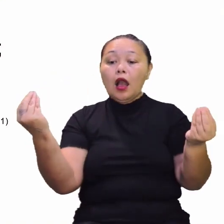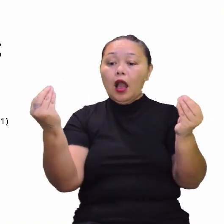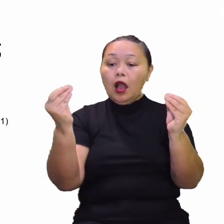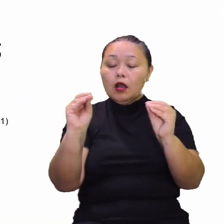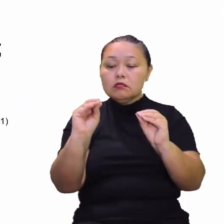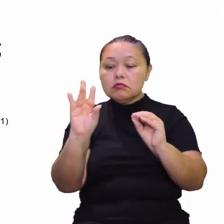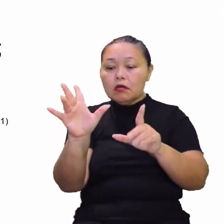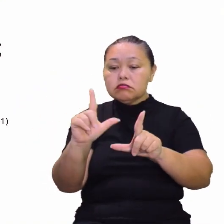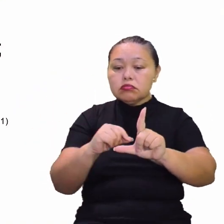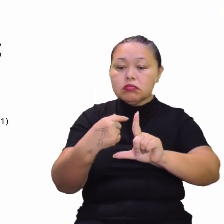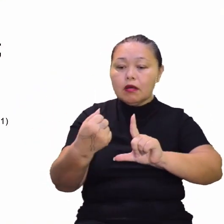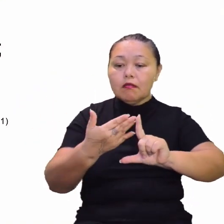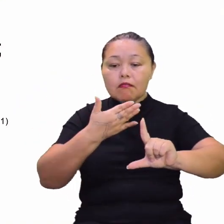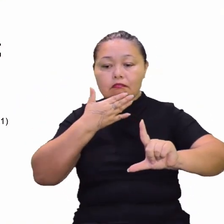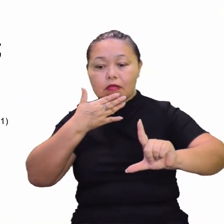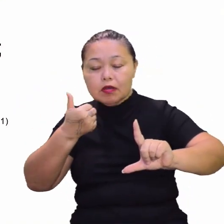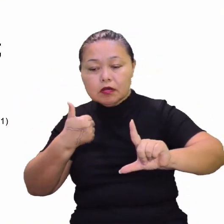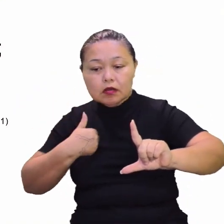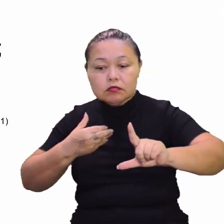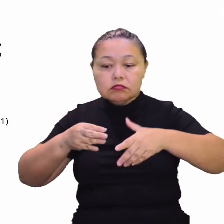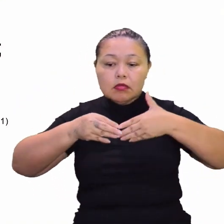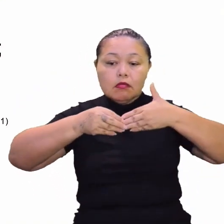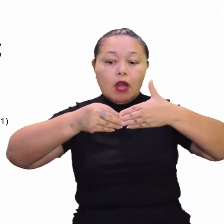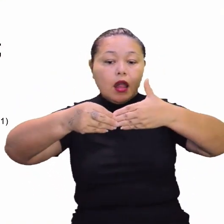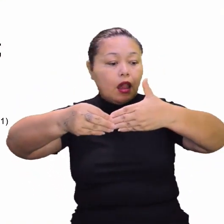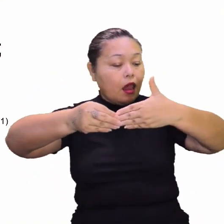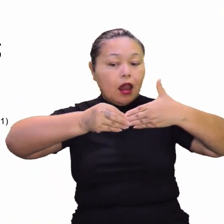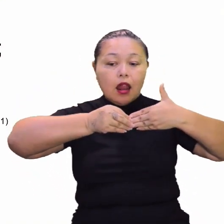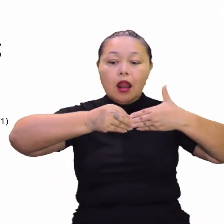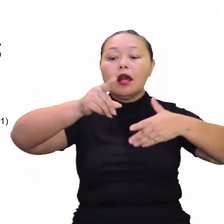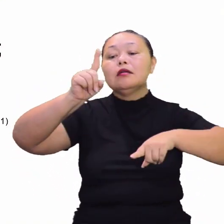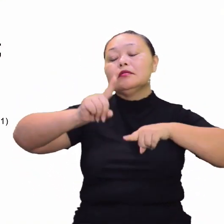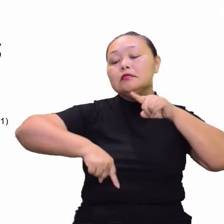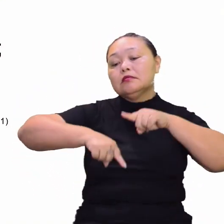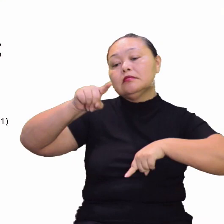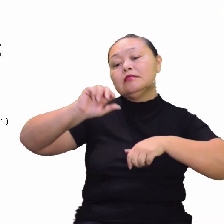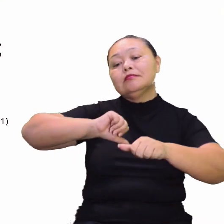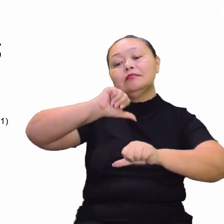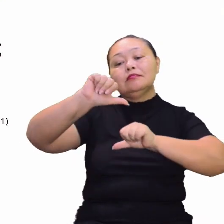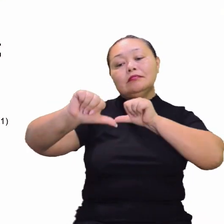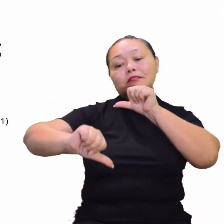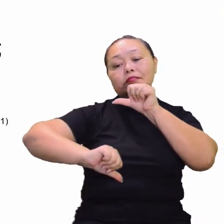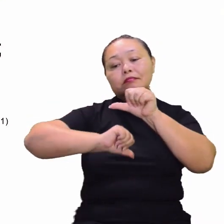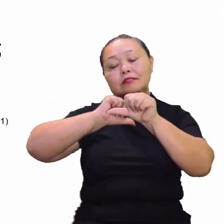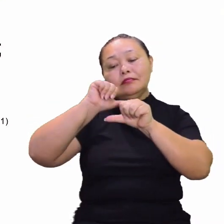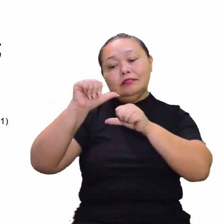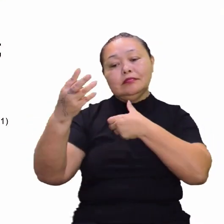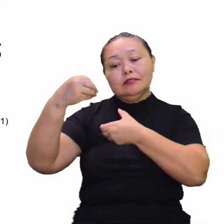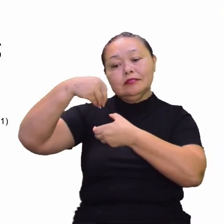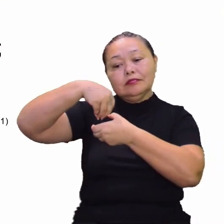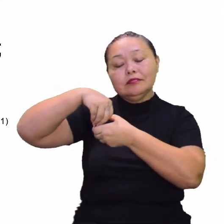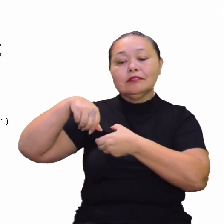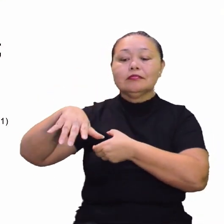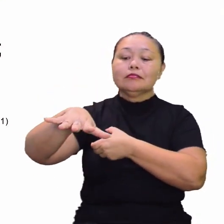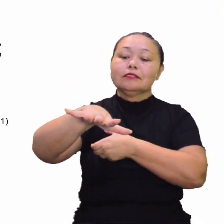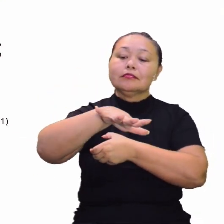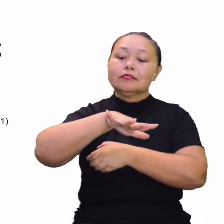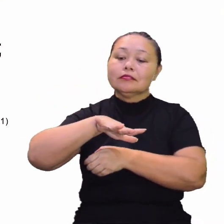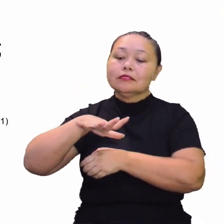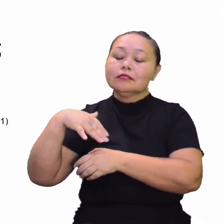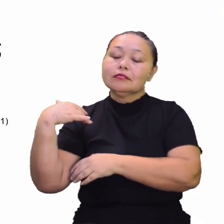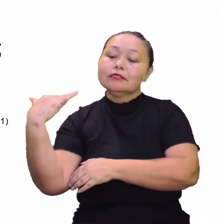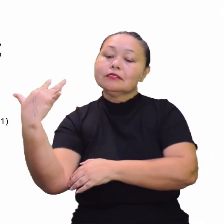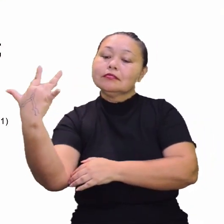aí da logística para a melhoria ali do escoamento, a gente tem uma paisagem transformada dentro desse espaço